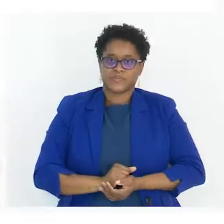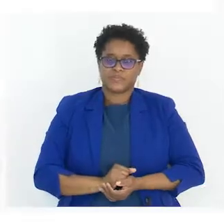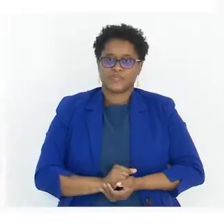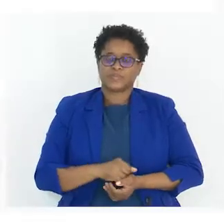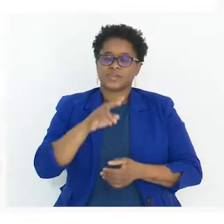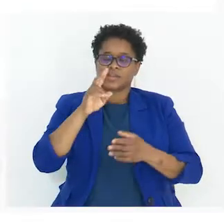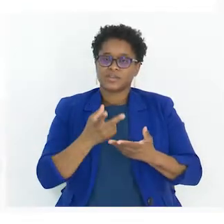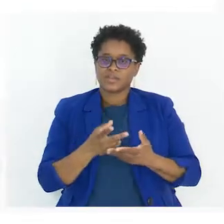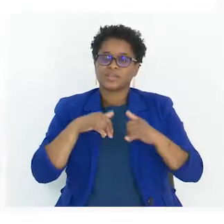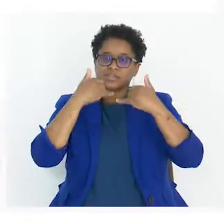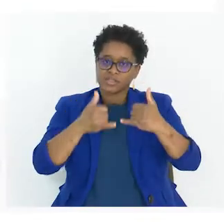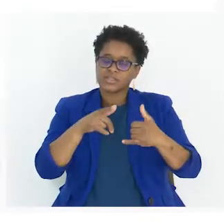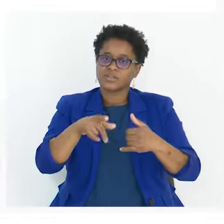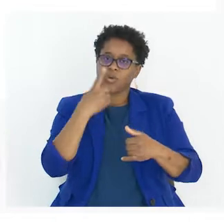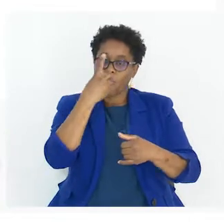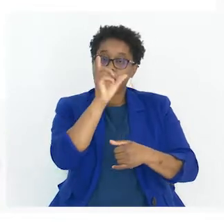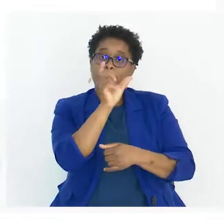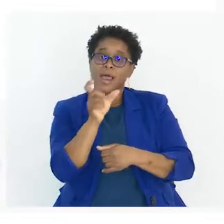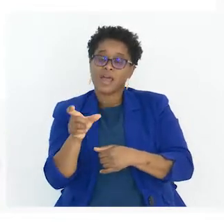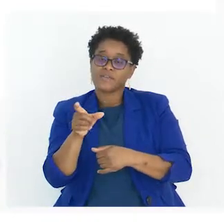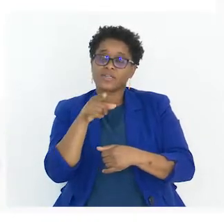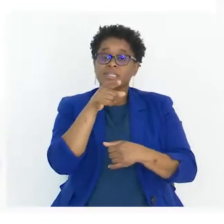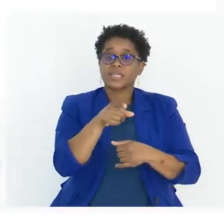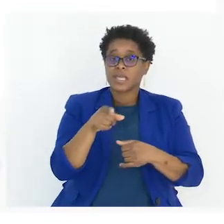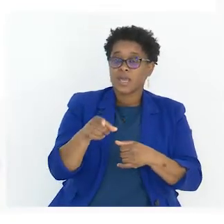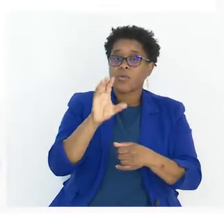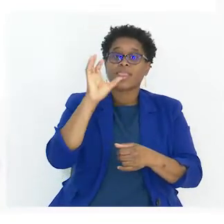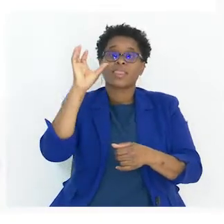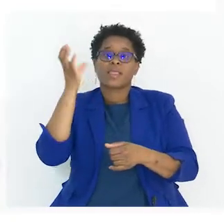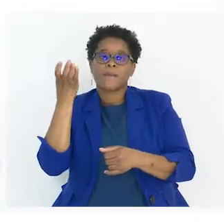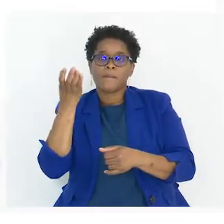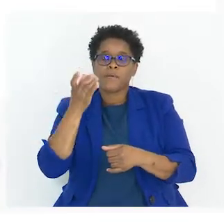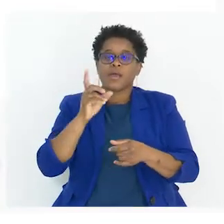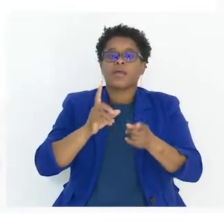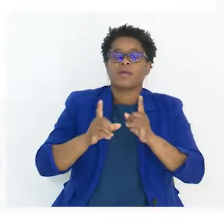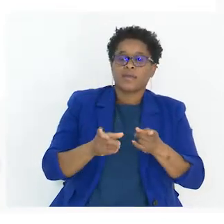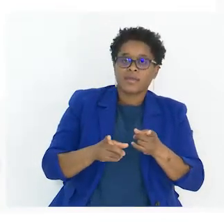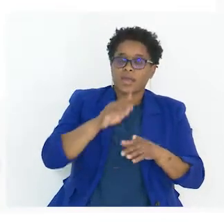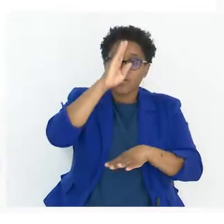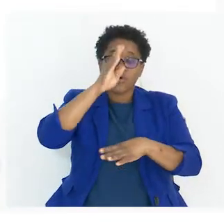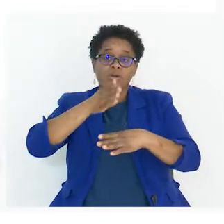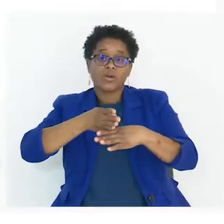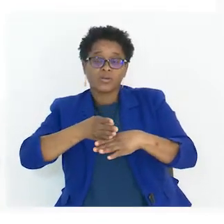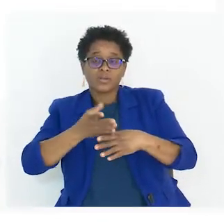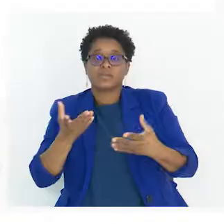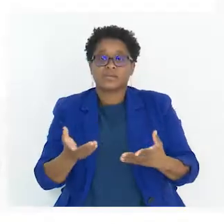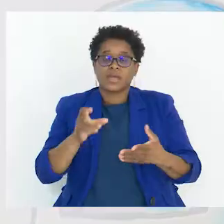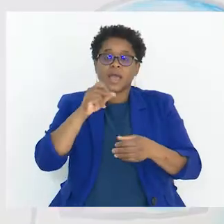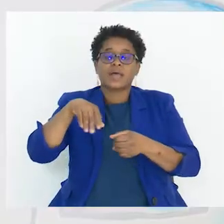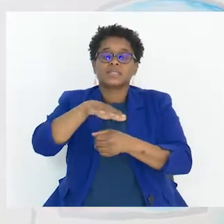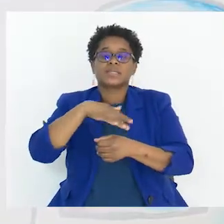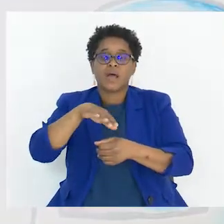A seguir, uma palavra que indique o tempo em que decorre a